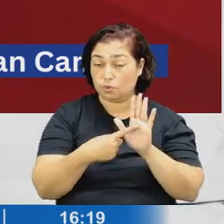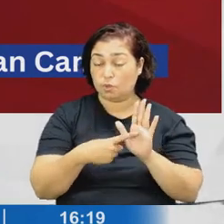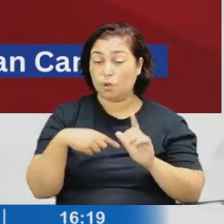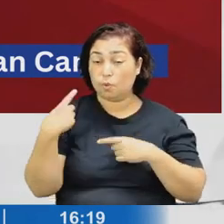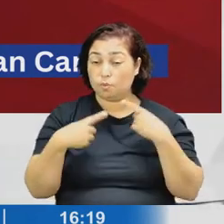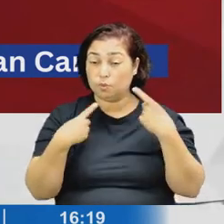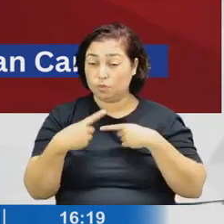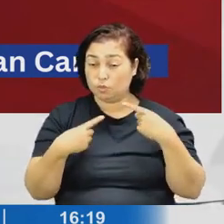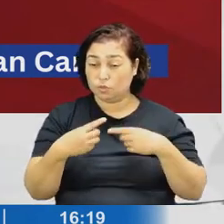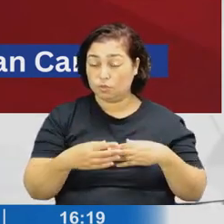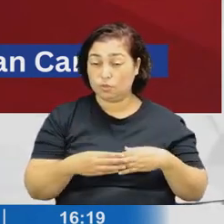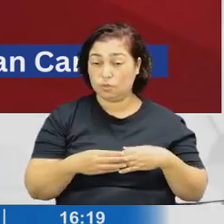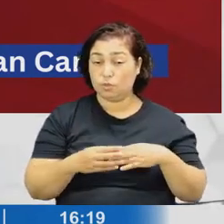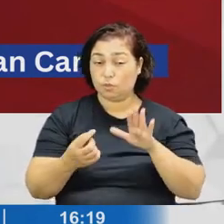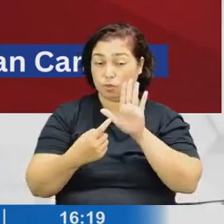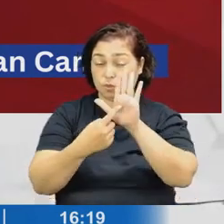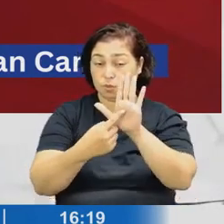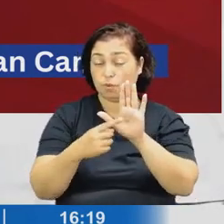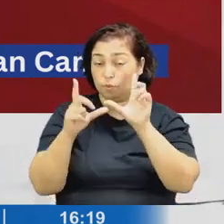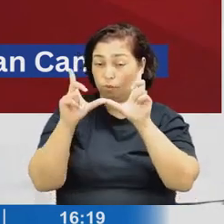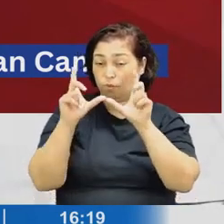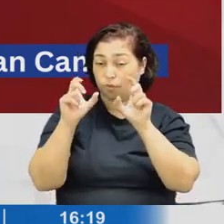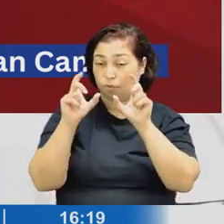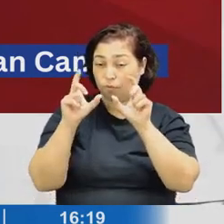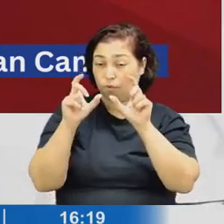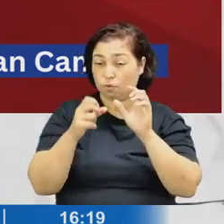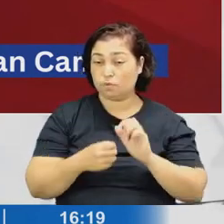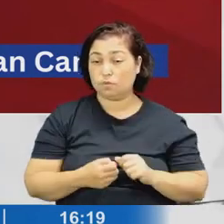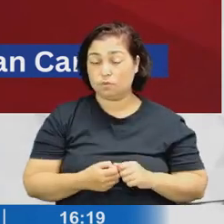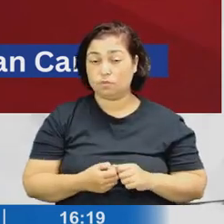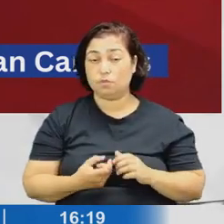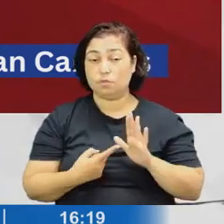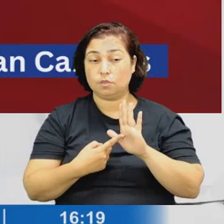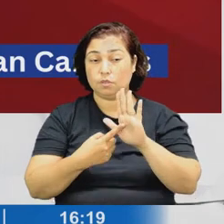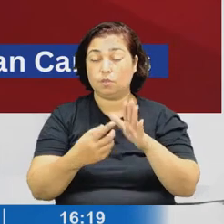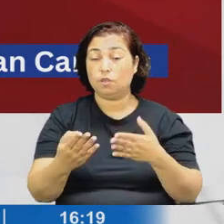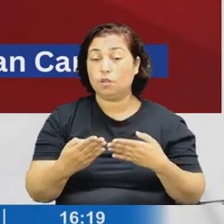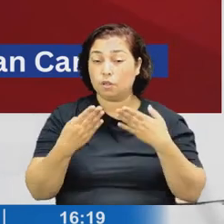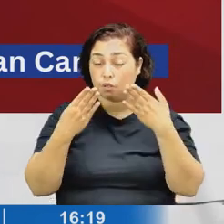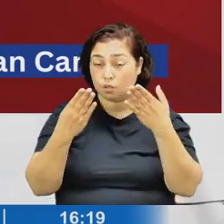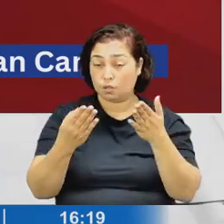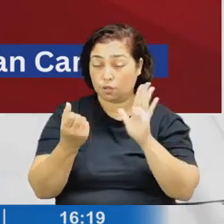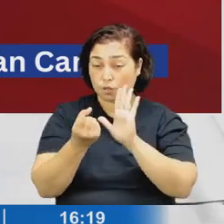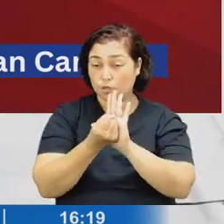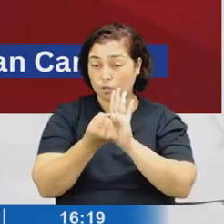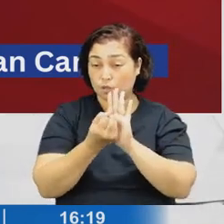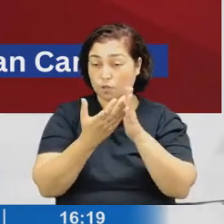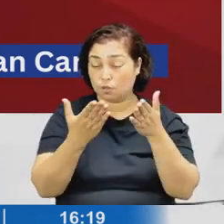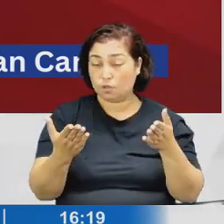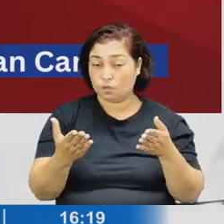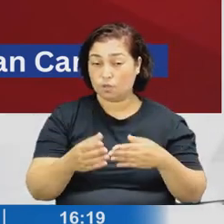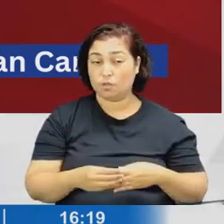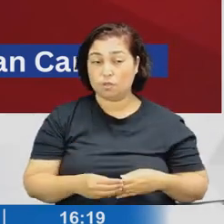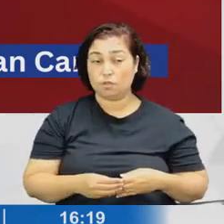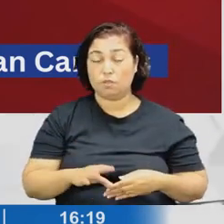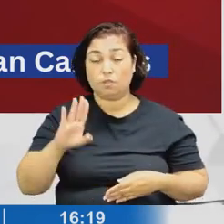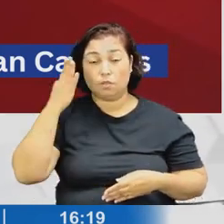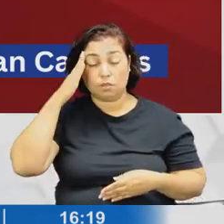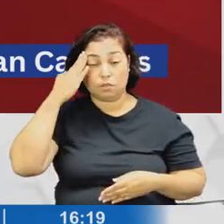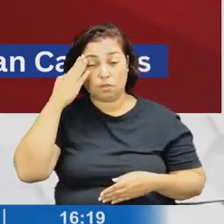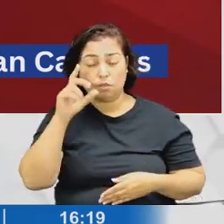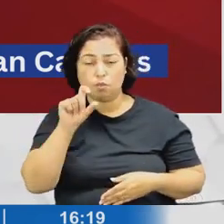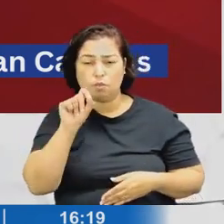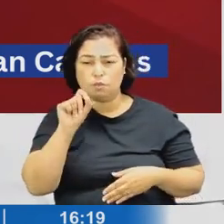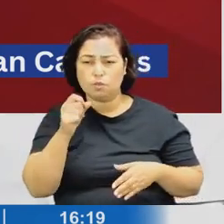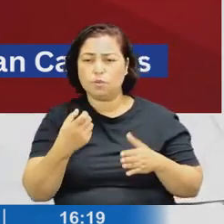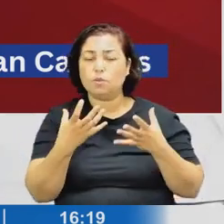parlamentar numa imagem ele está oferecendo uma simbologia ali eu tenho que entender Qual é o símbolo que